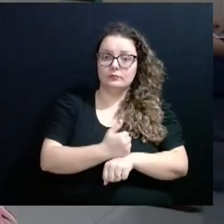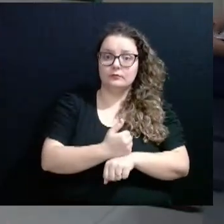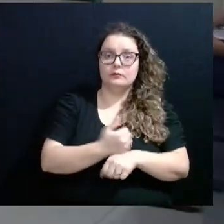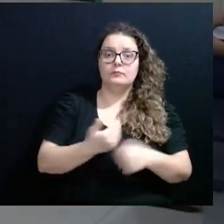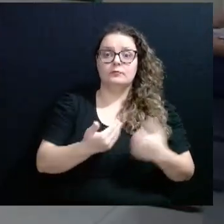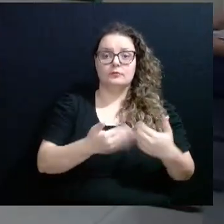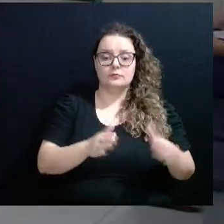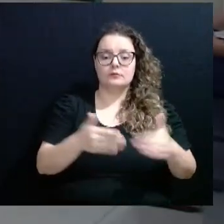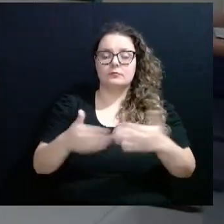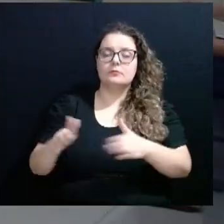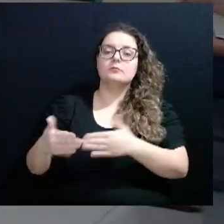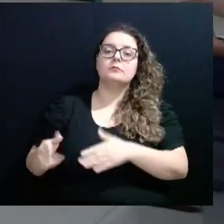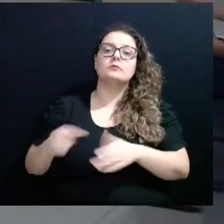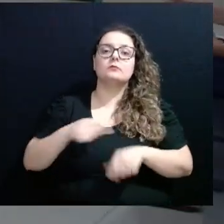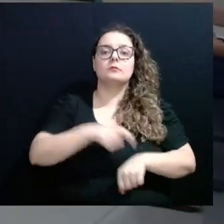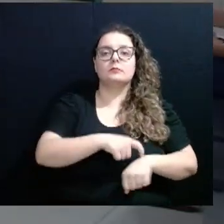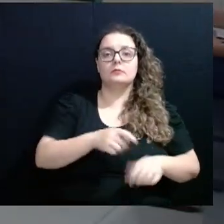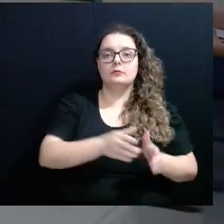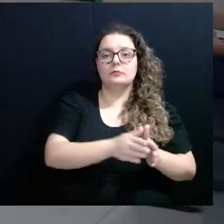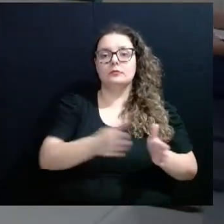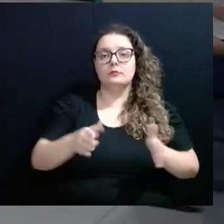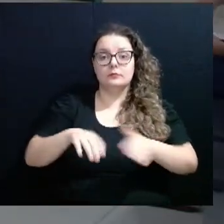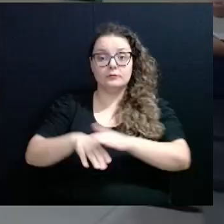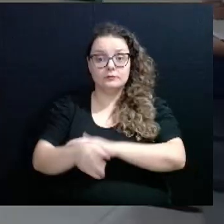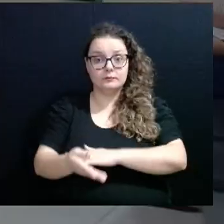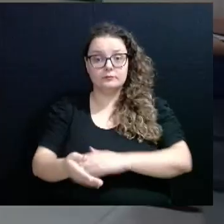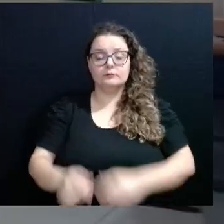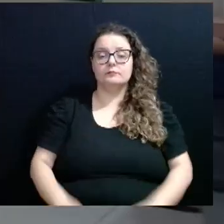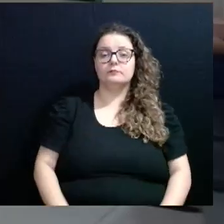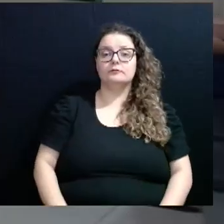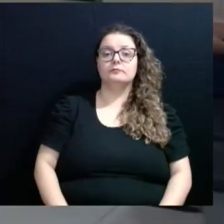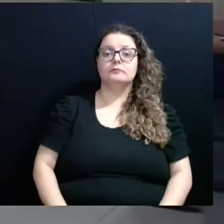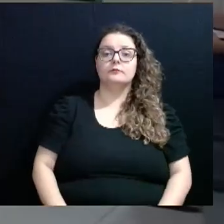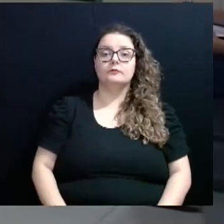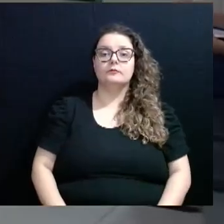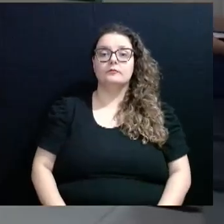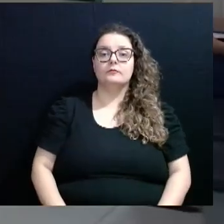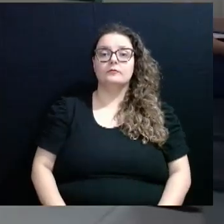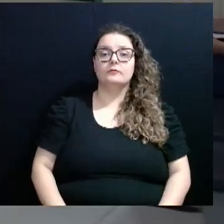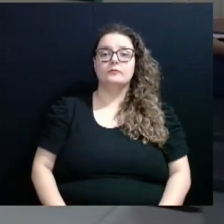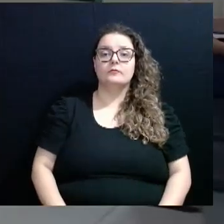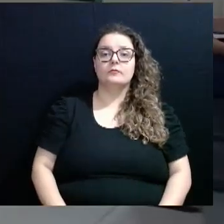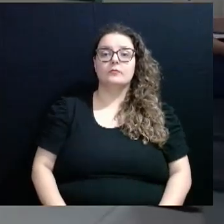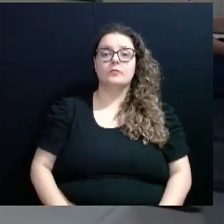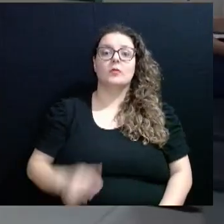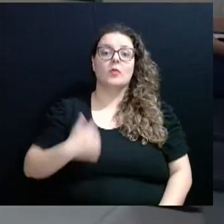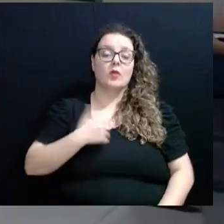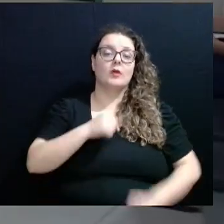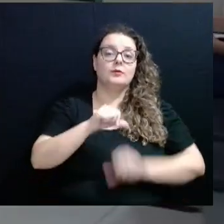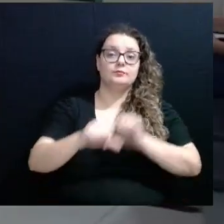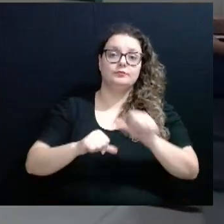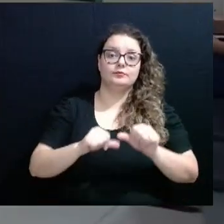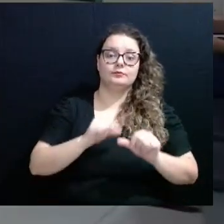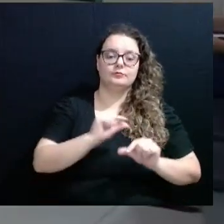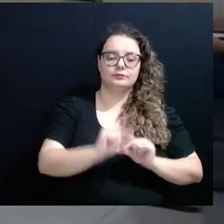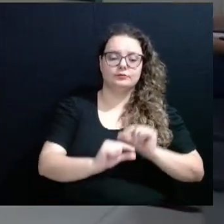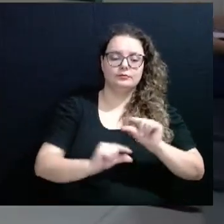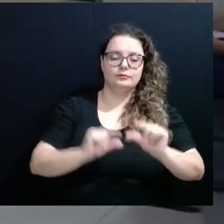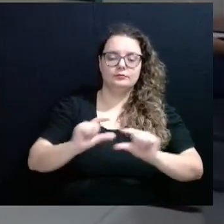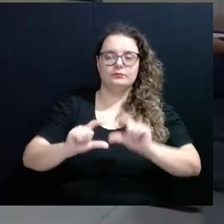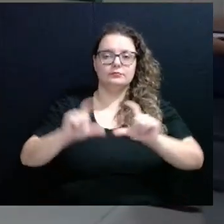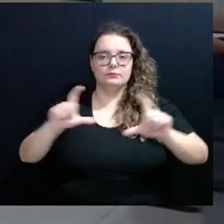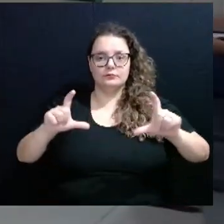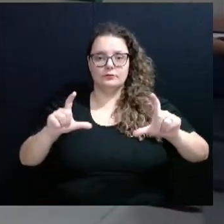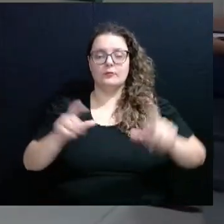de um prazo que já é o de costume. E a gente está fazendo essa mudança gradualmente para não ter nenhum impacto para